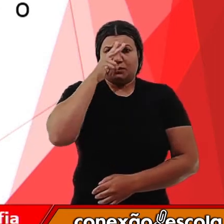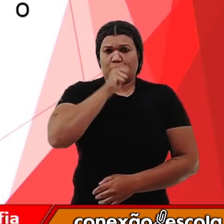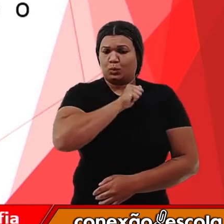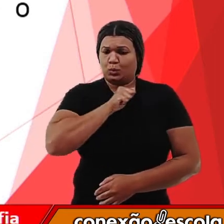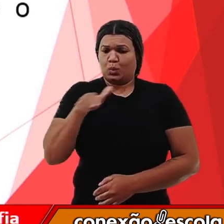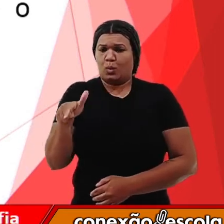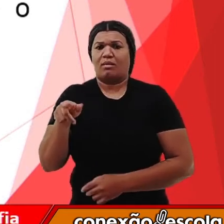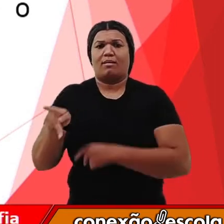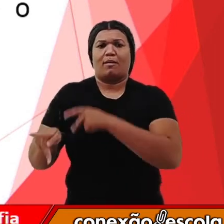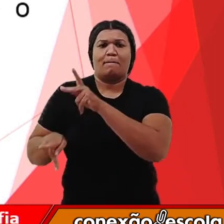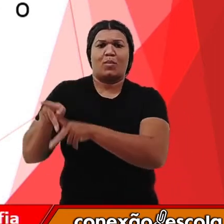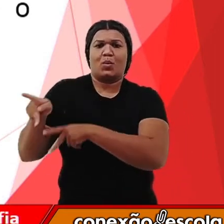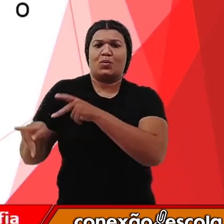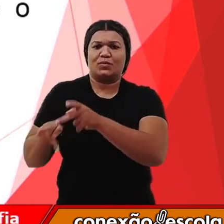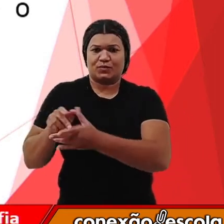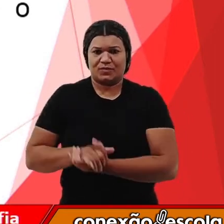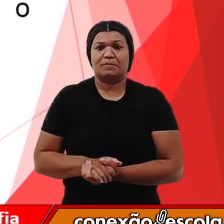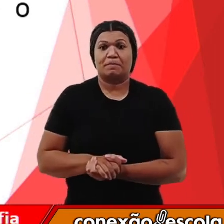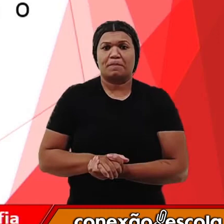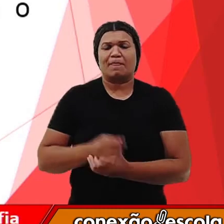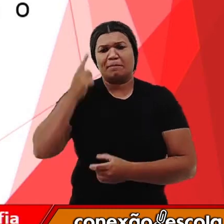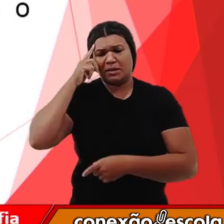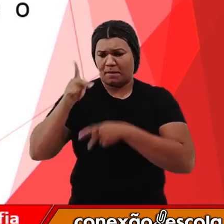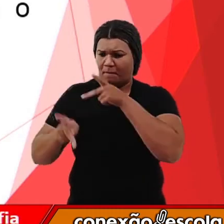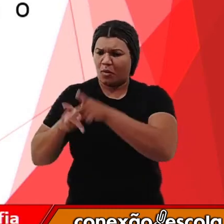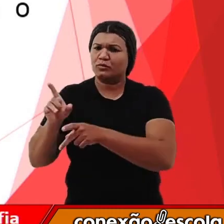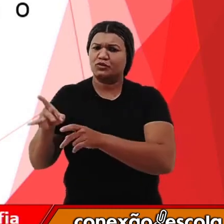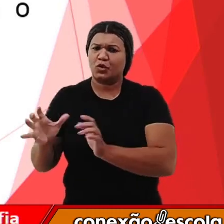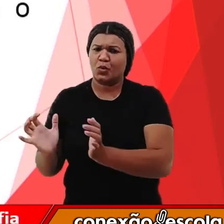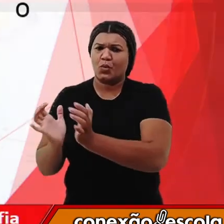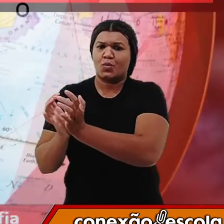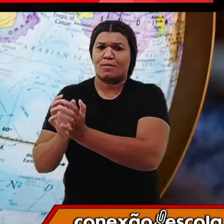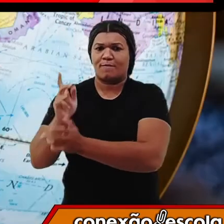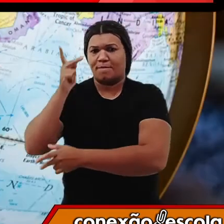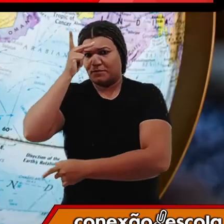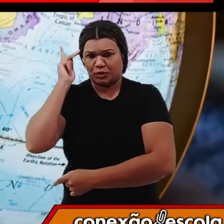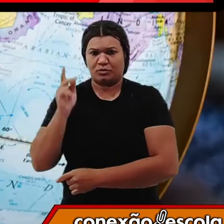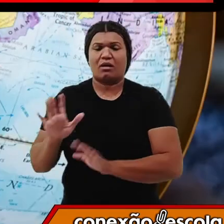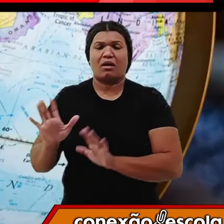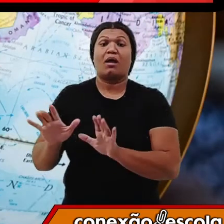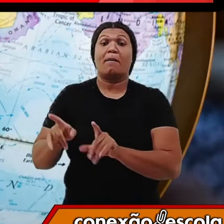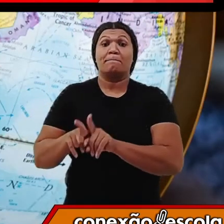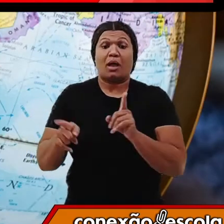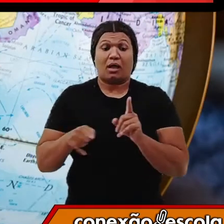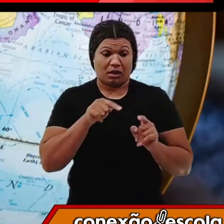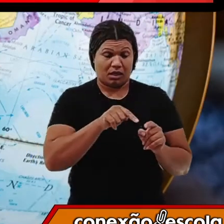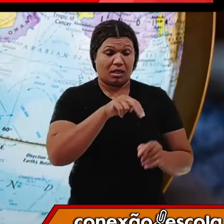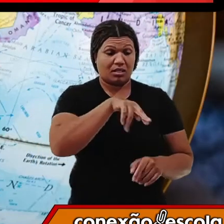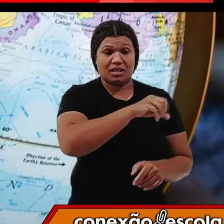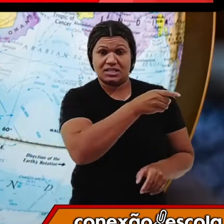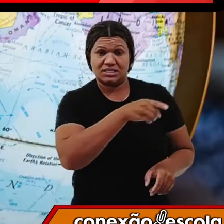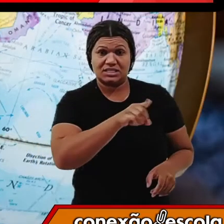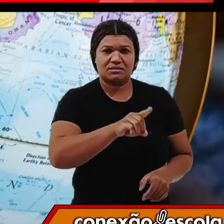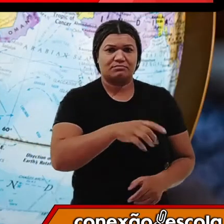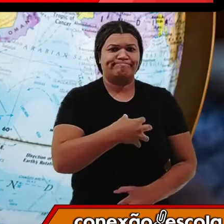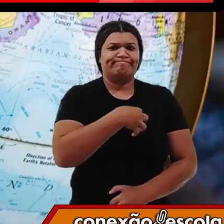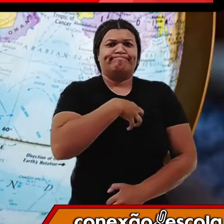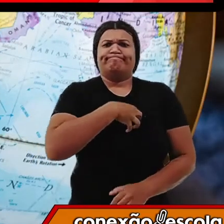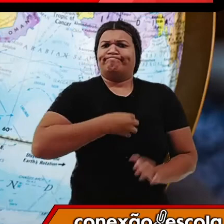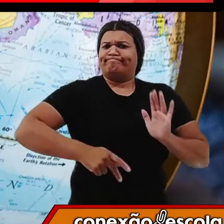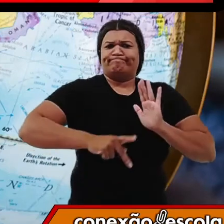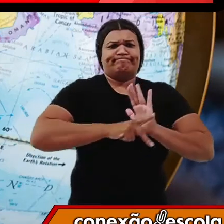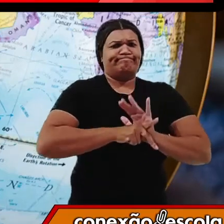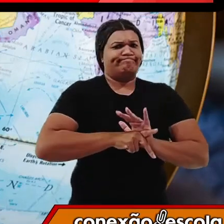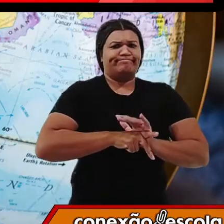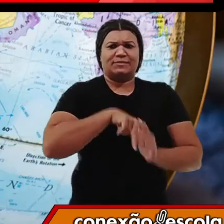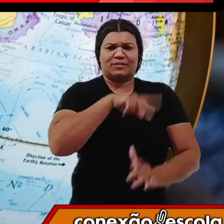um agrupamento de pessoas, mas o sentimento de pertencimento, a formação da identidade cultural